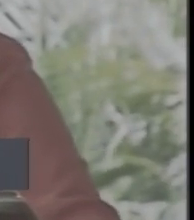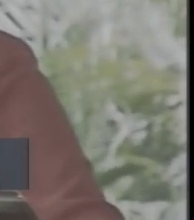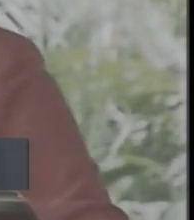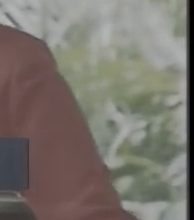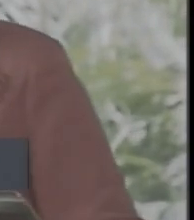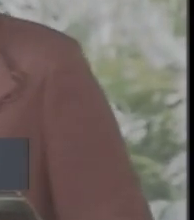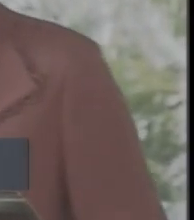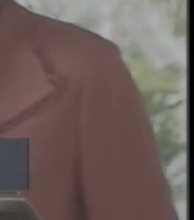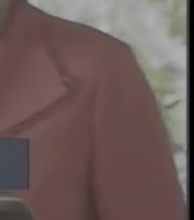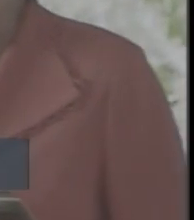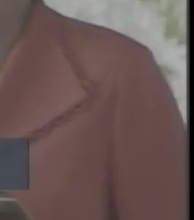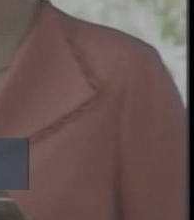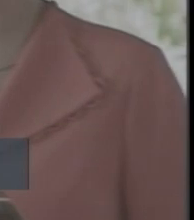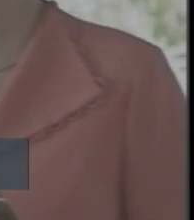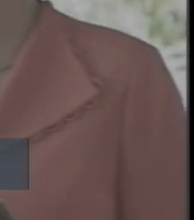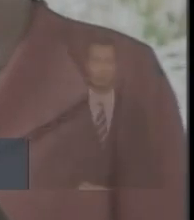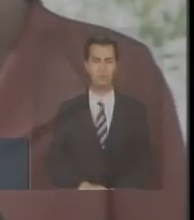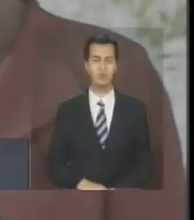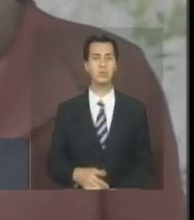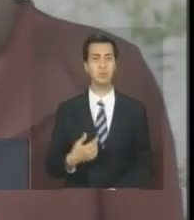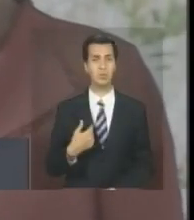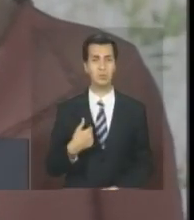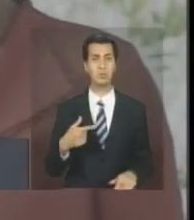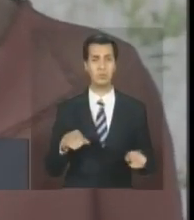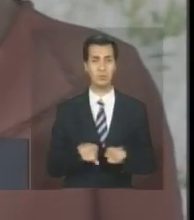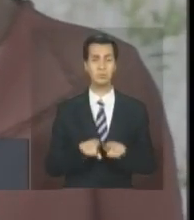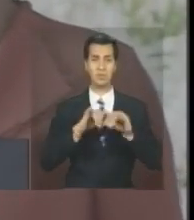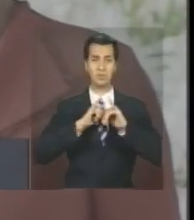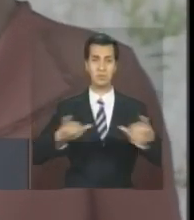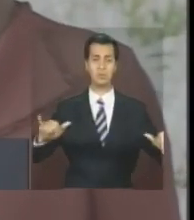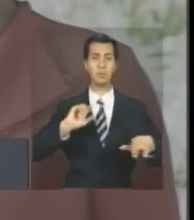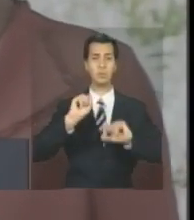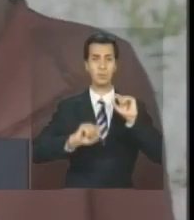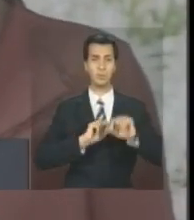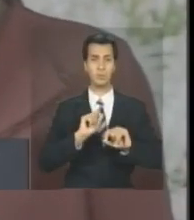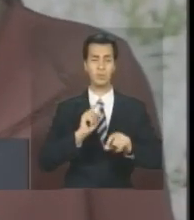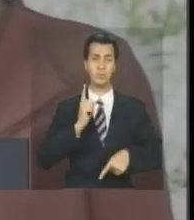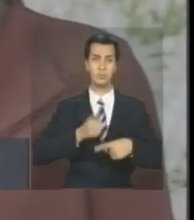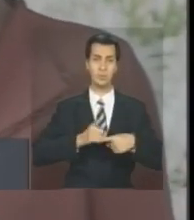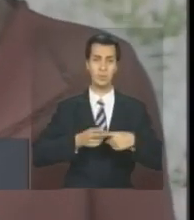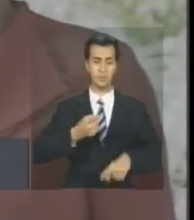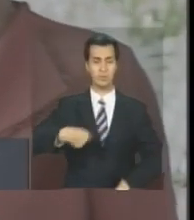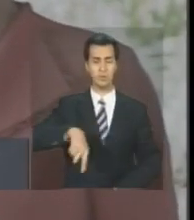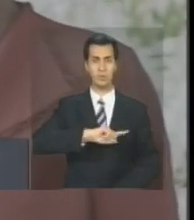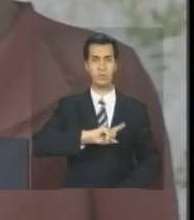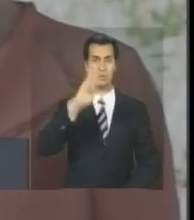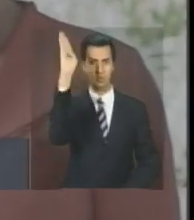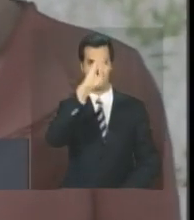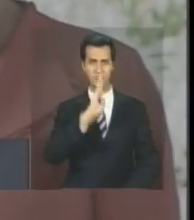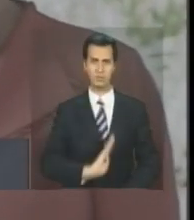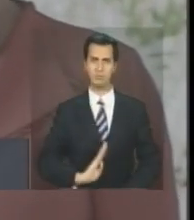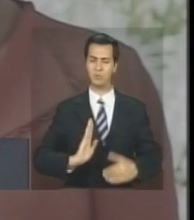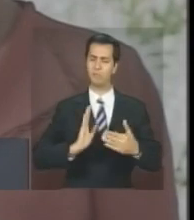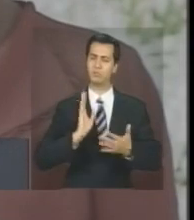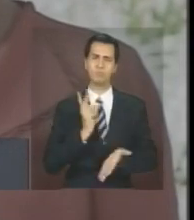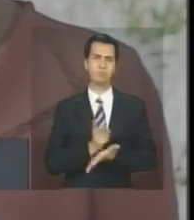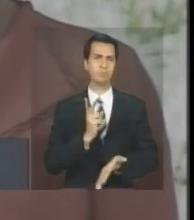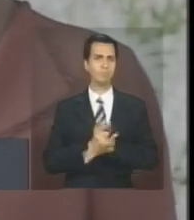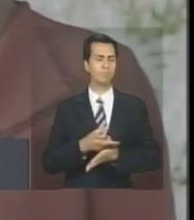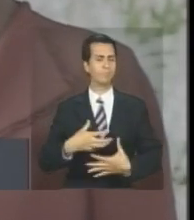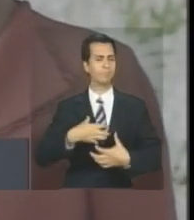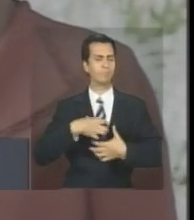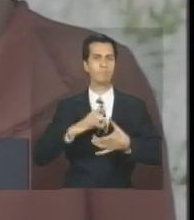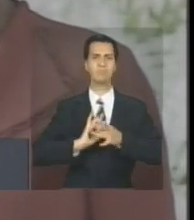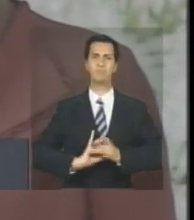Haïti. Deixei claro, no entanto, que como é da natureza dos brasileiros, estamos abertos a receber os